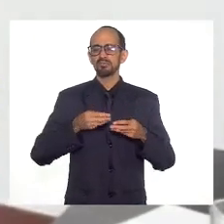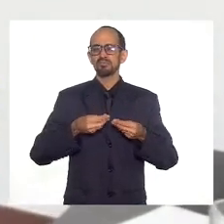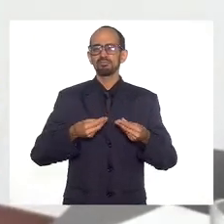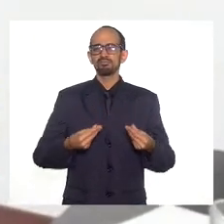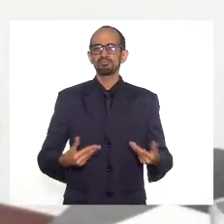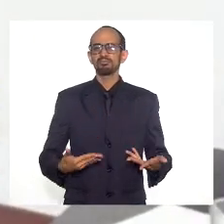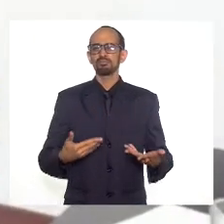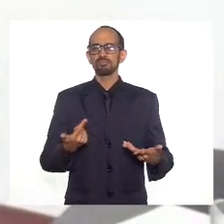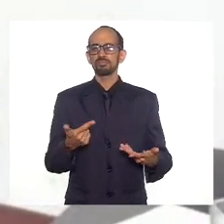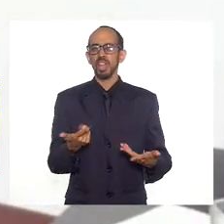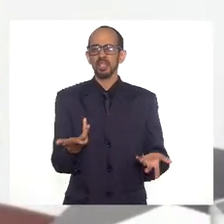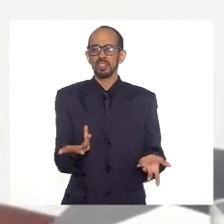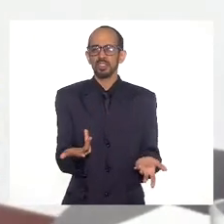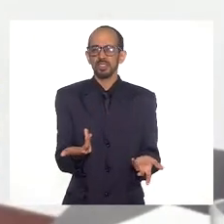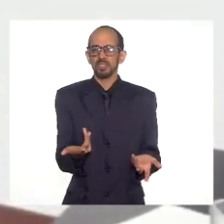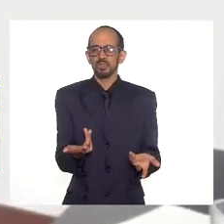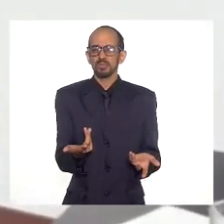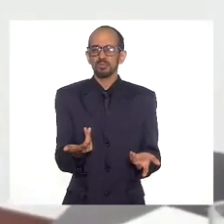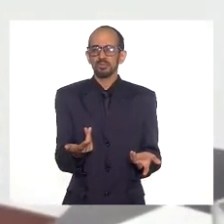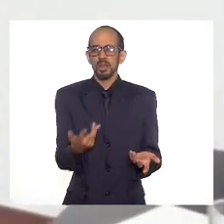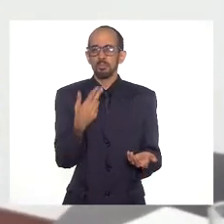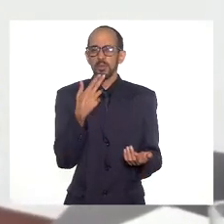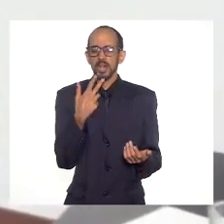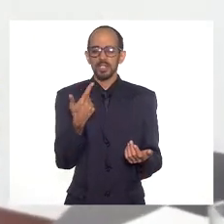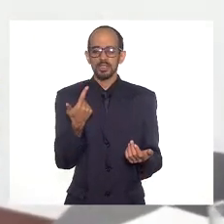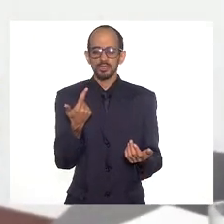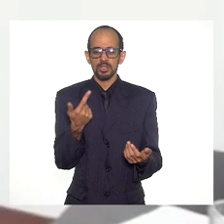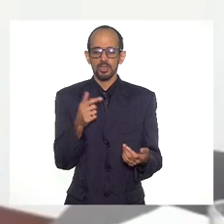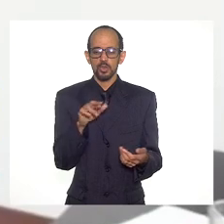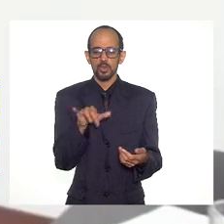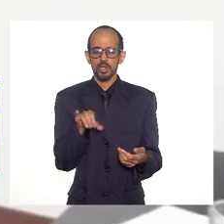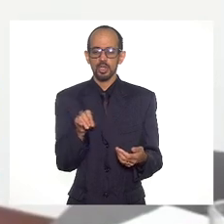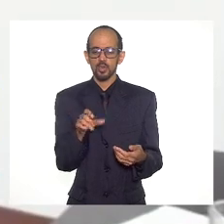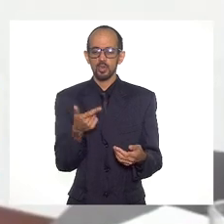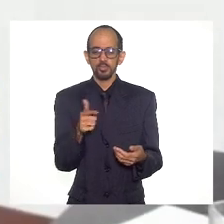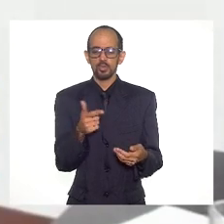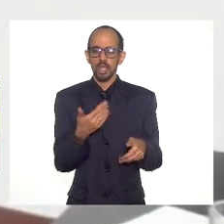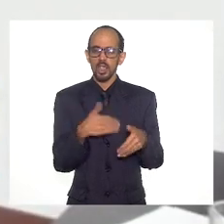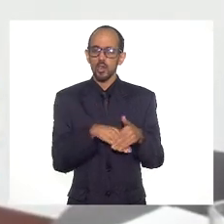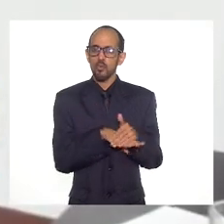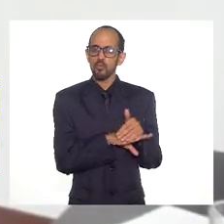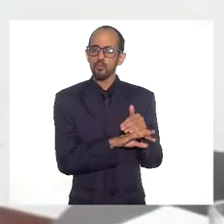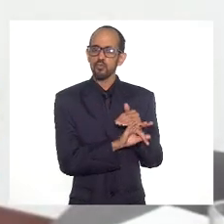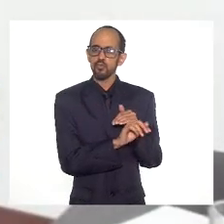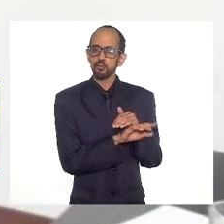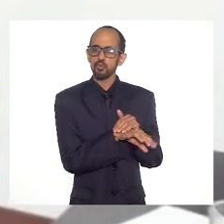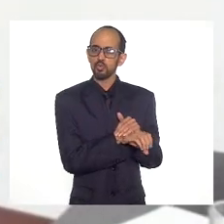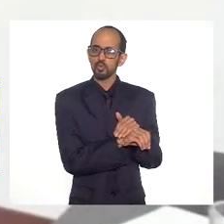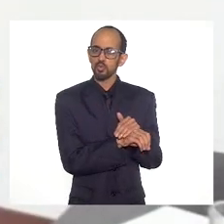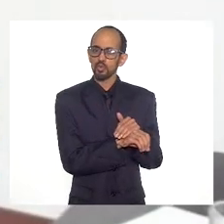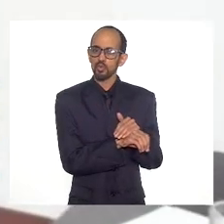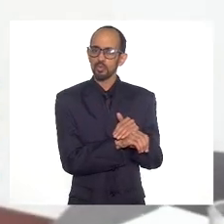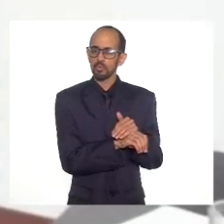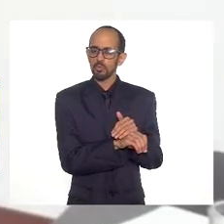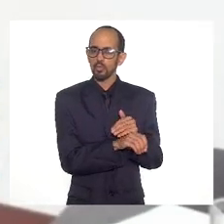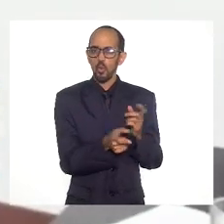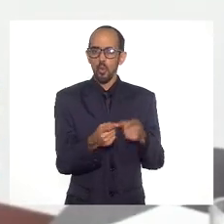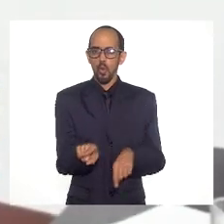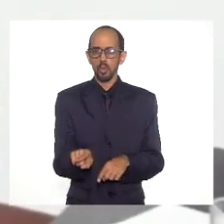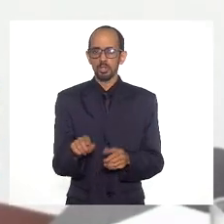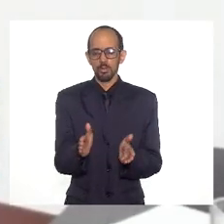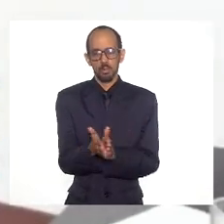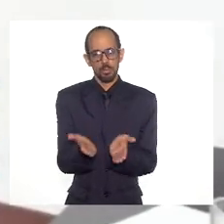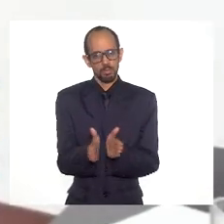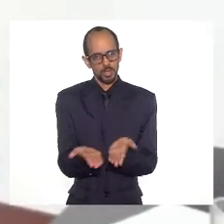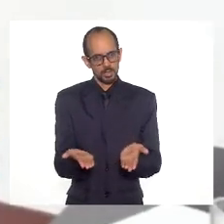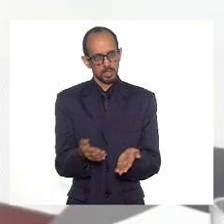Rio de Janeiro não possui o Fundo de Combate à Pobreza, um fundo bilionário que arrecada todo ano mais de 5